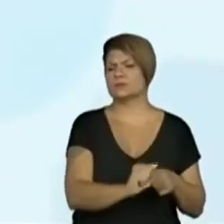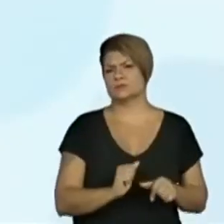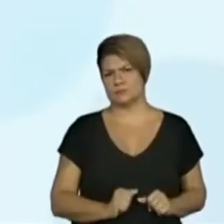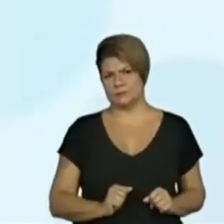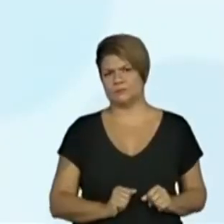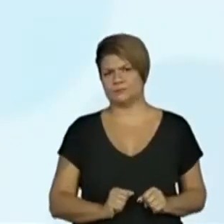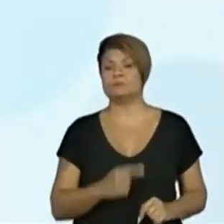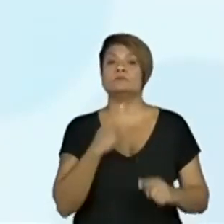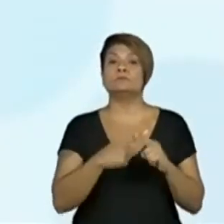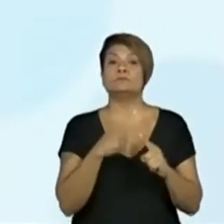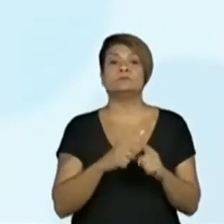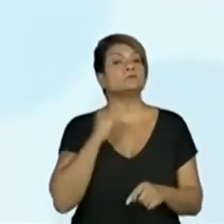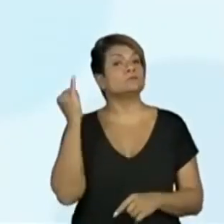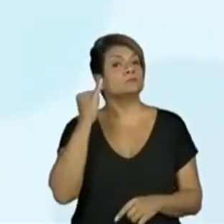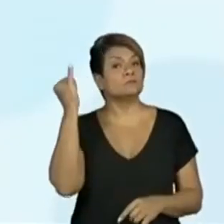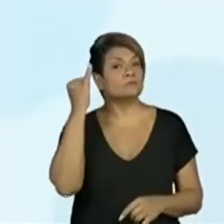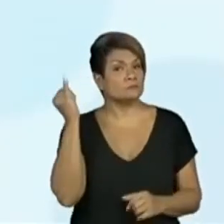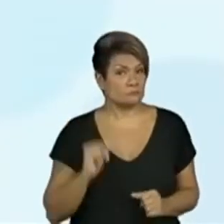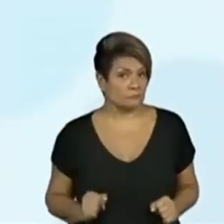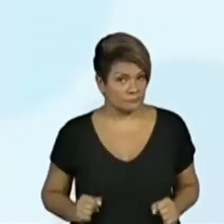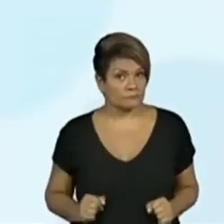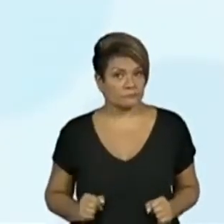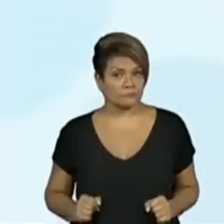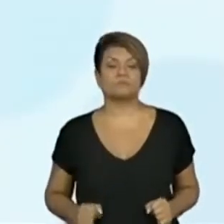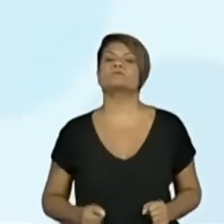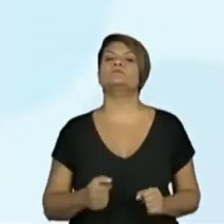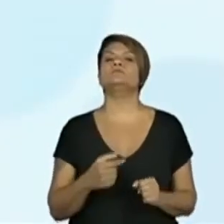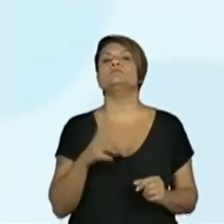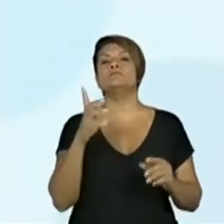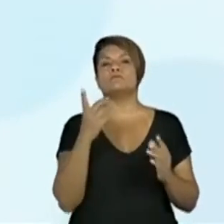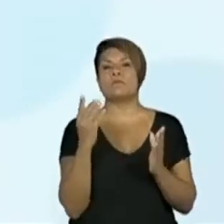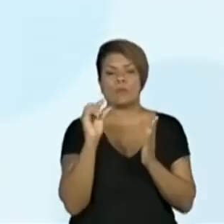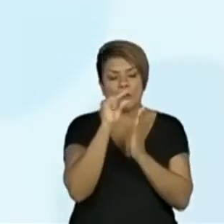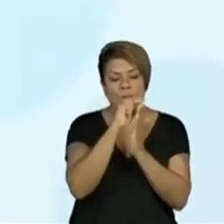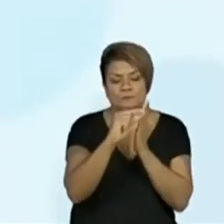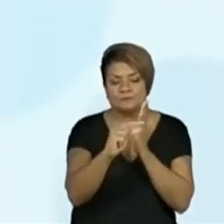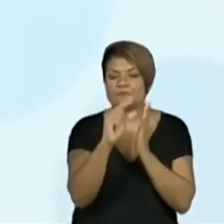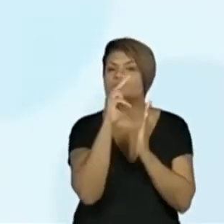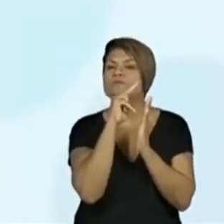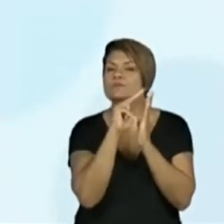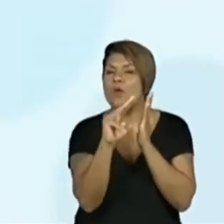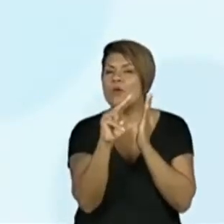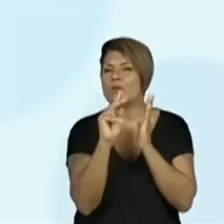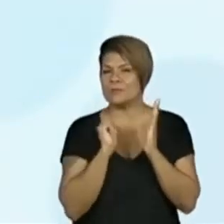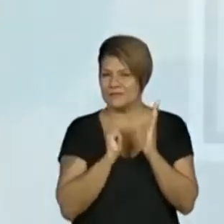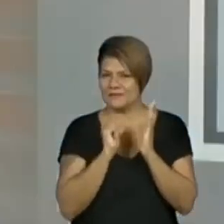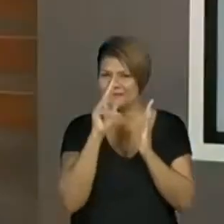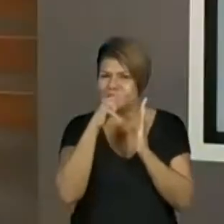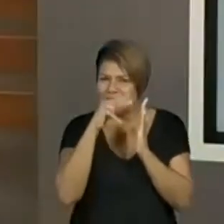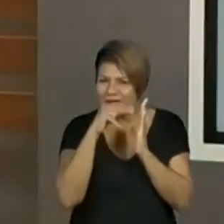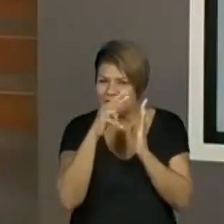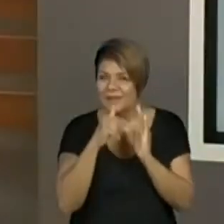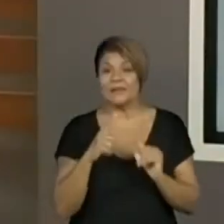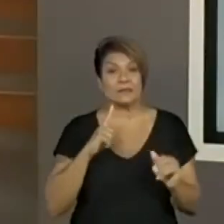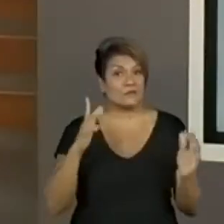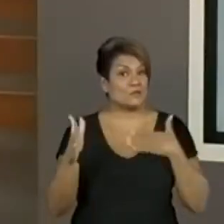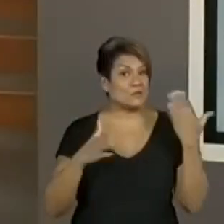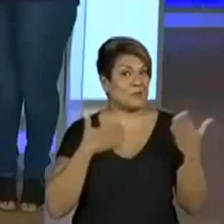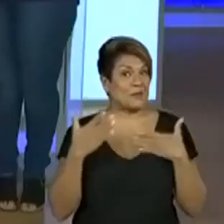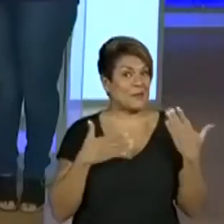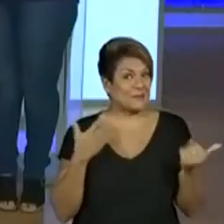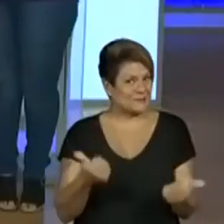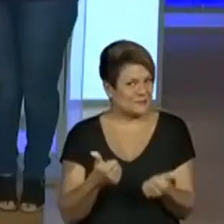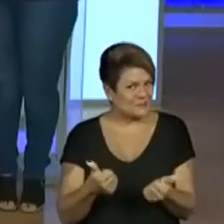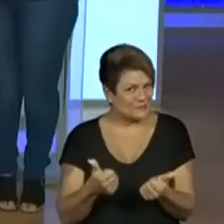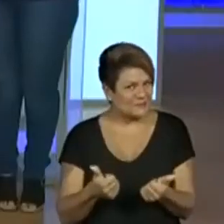porque é importante, marque o nome da leitura. Eu acho que tem surpresa pela frente aí, né, professora Vivi? É importante. E é bom estar sempre com o